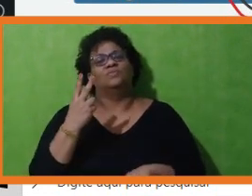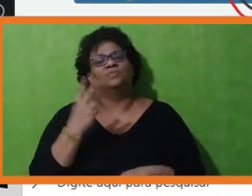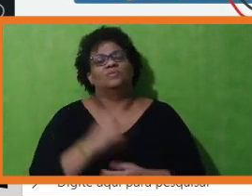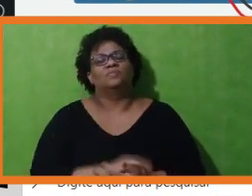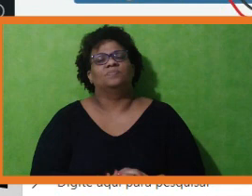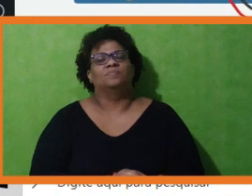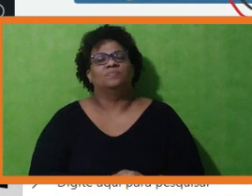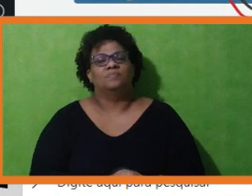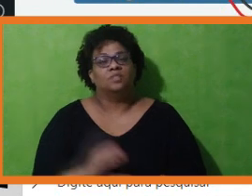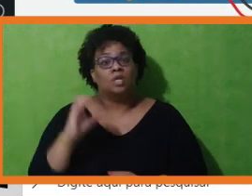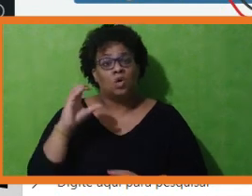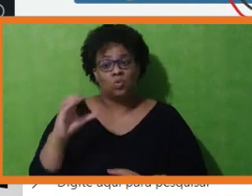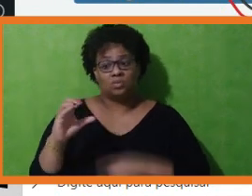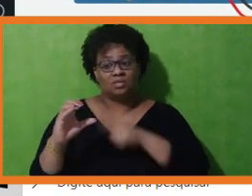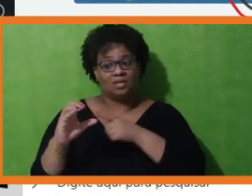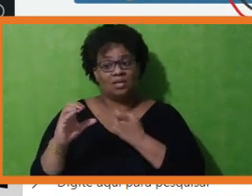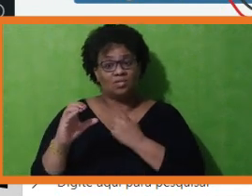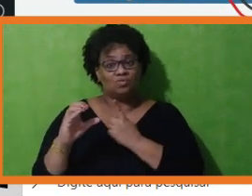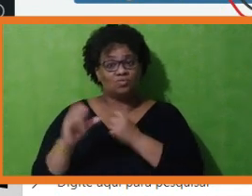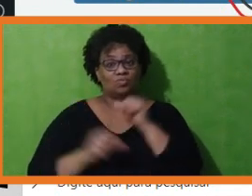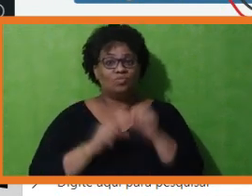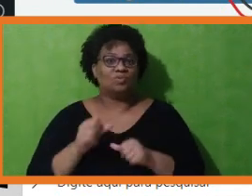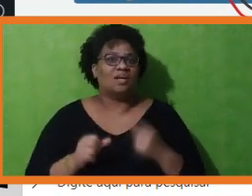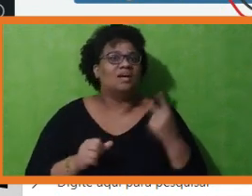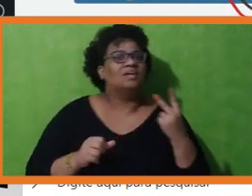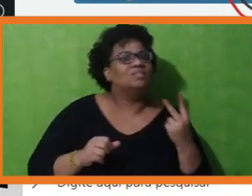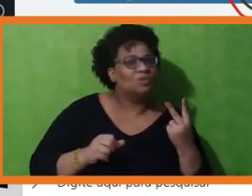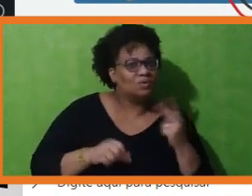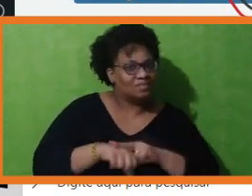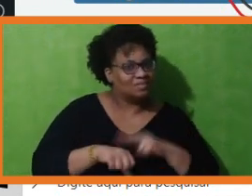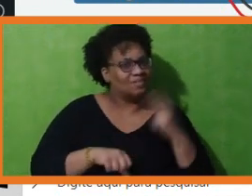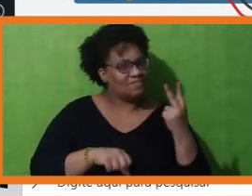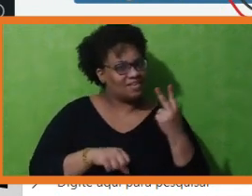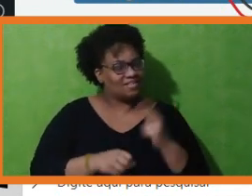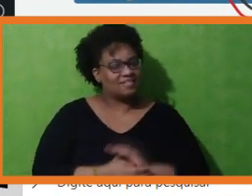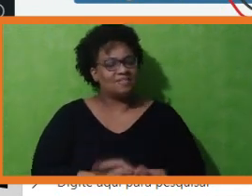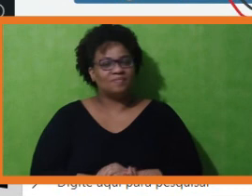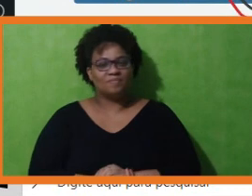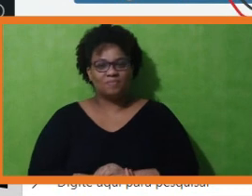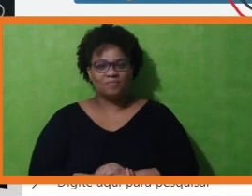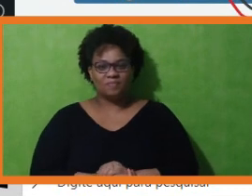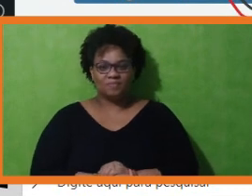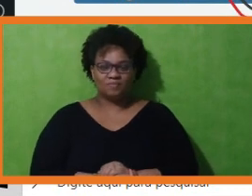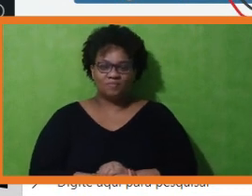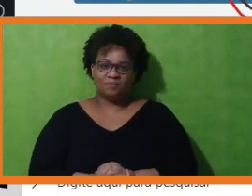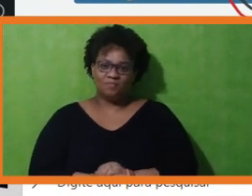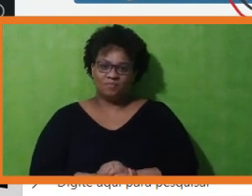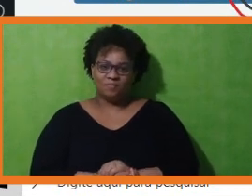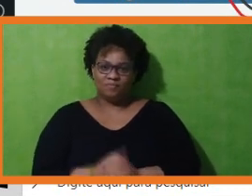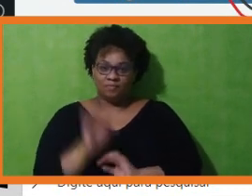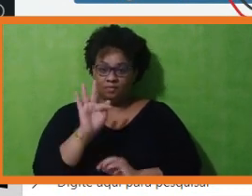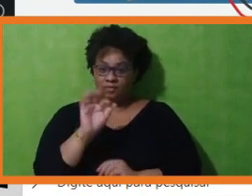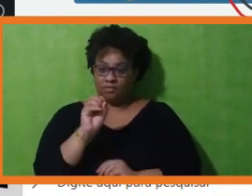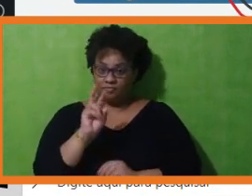segunda vez. O C que era 1 agora vira 2 quando termina essa segunda vez, certo? E